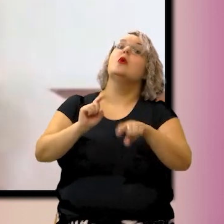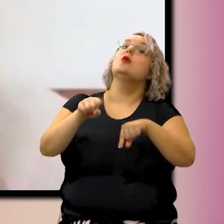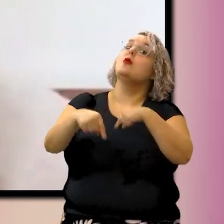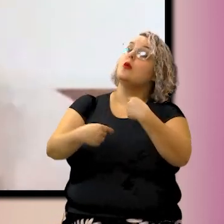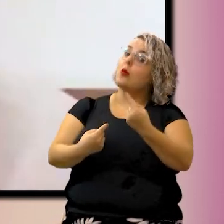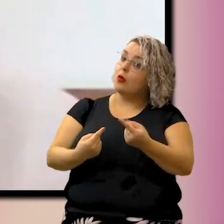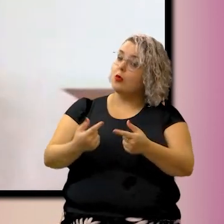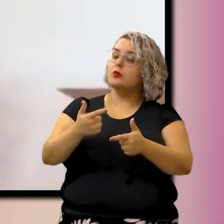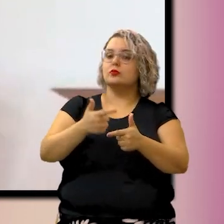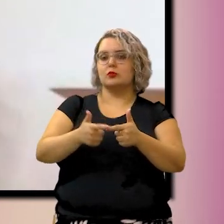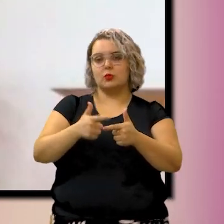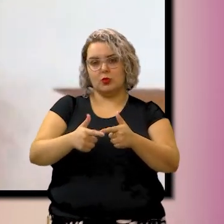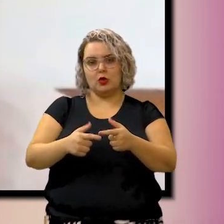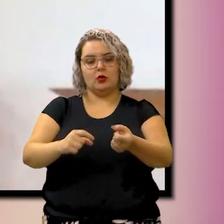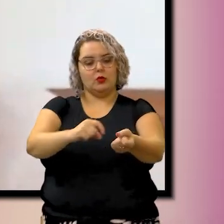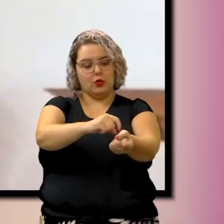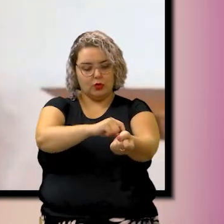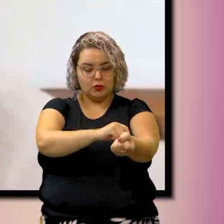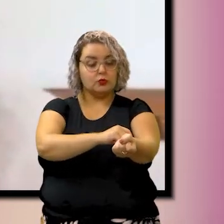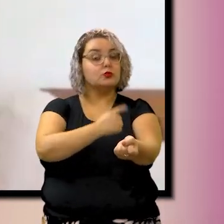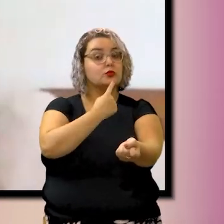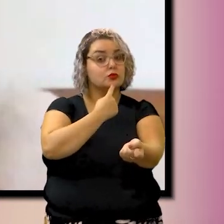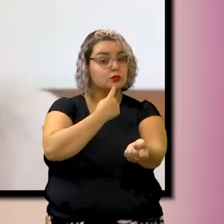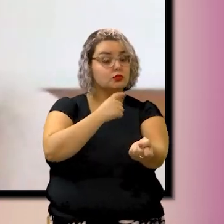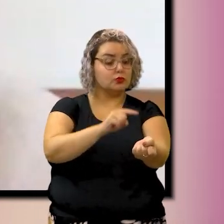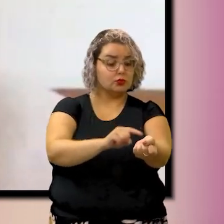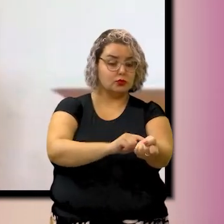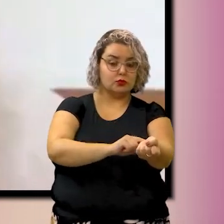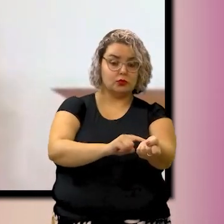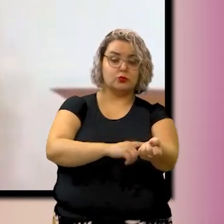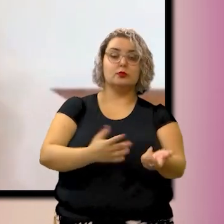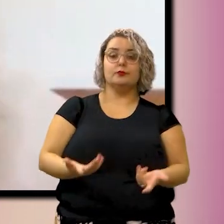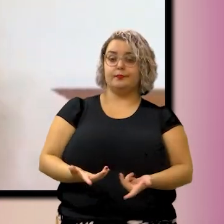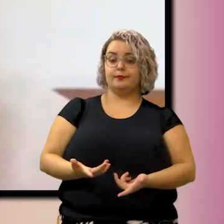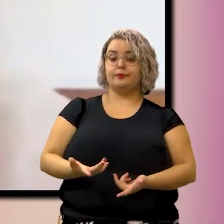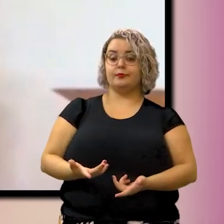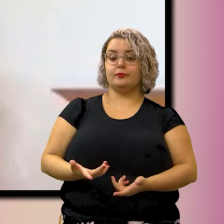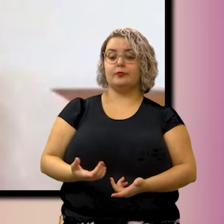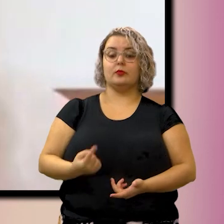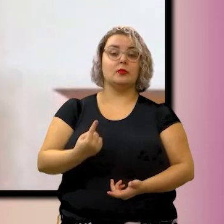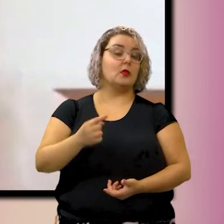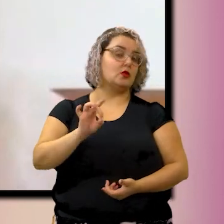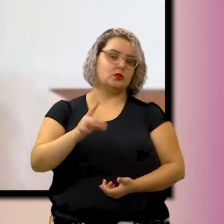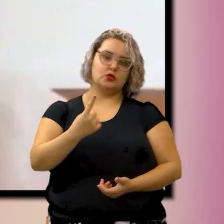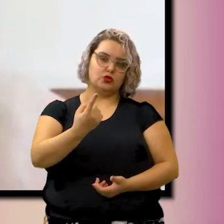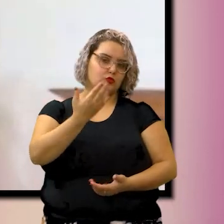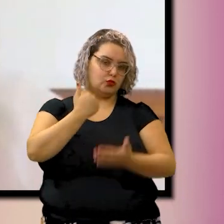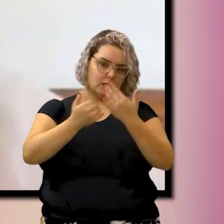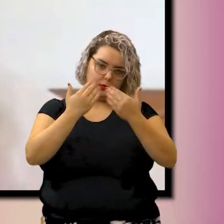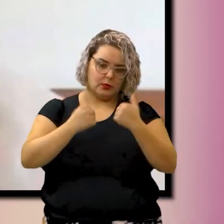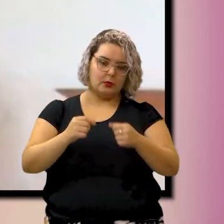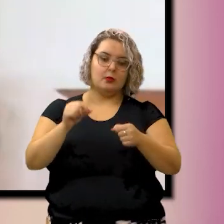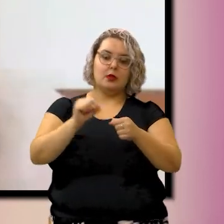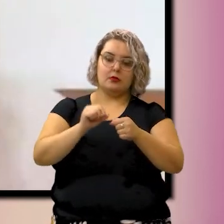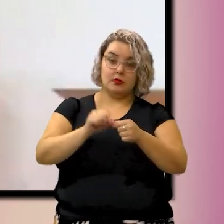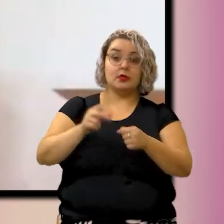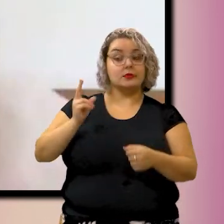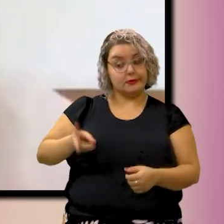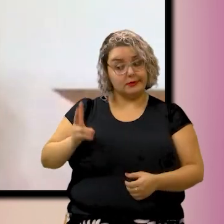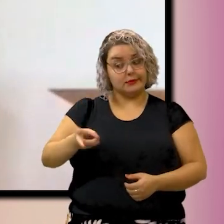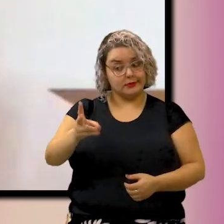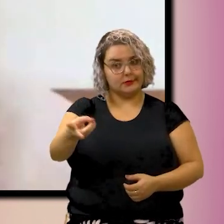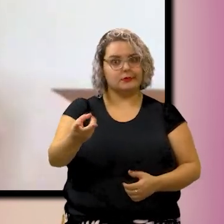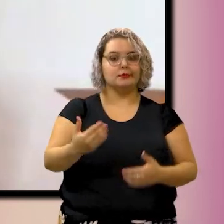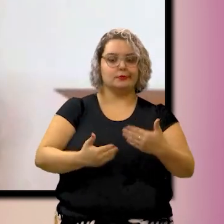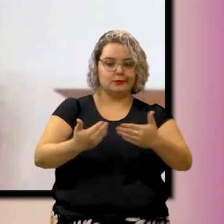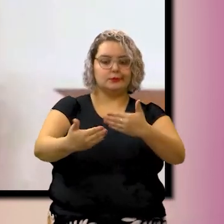ela pode dar outros problemas vasculares, principalmente não com a ingestão de um alimento, mas se você faz